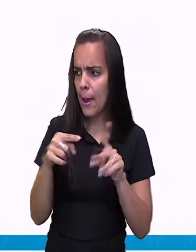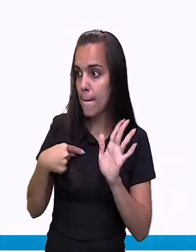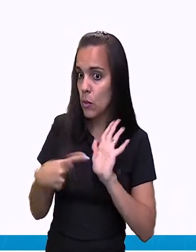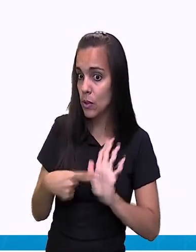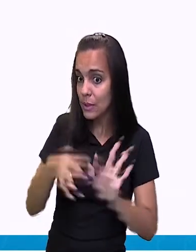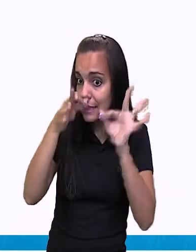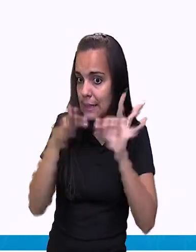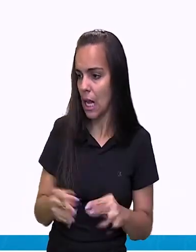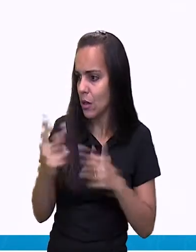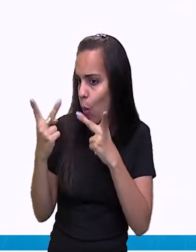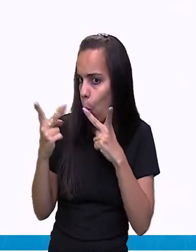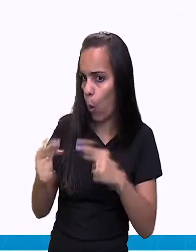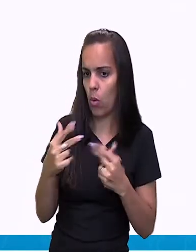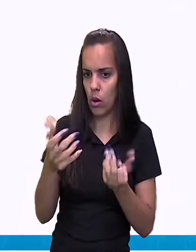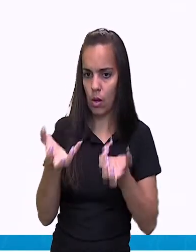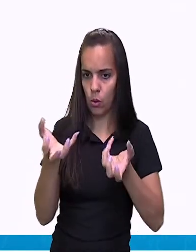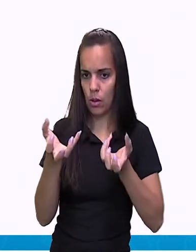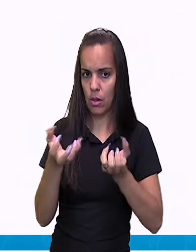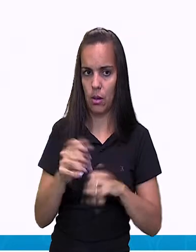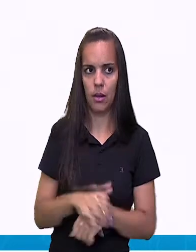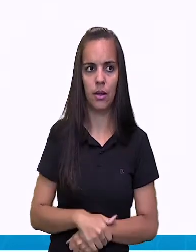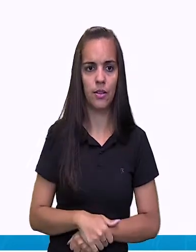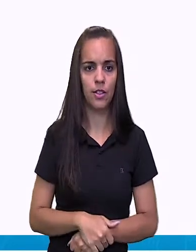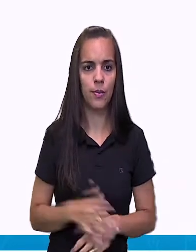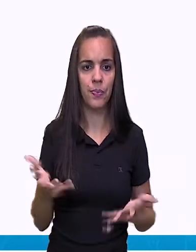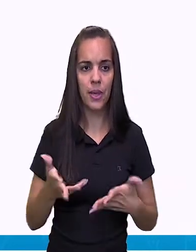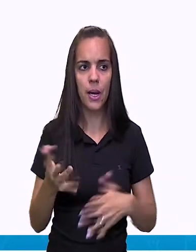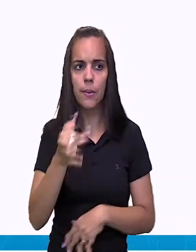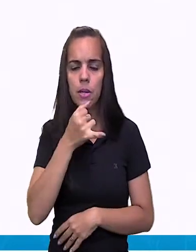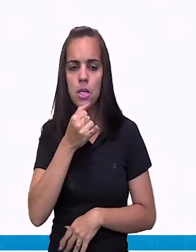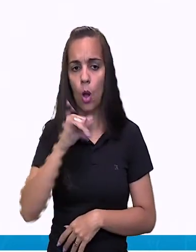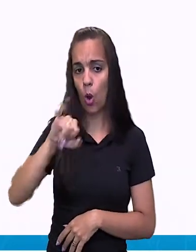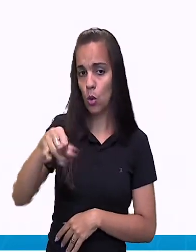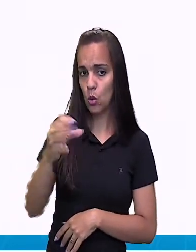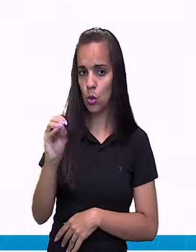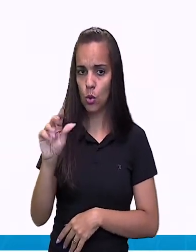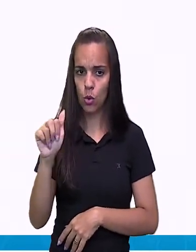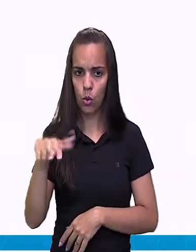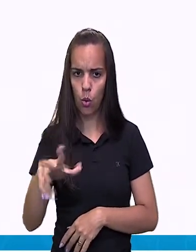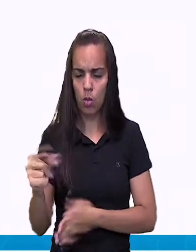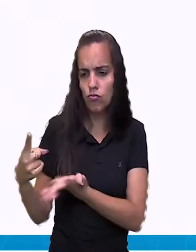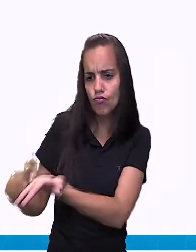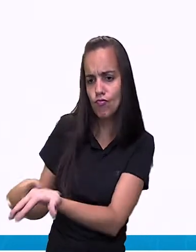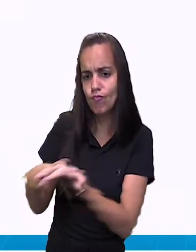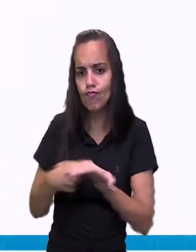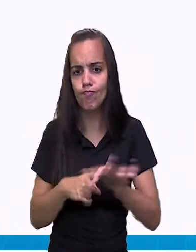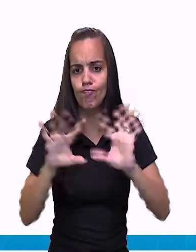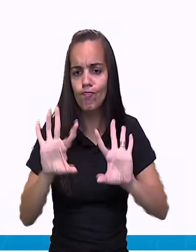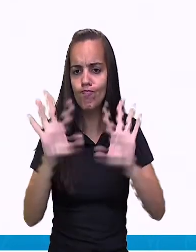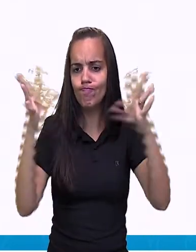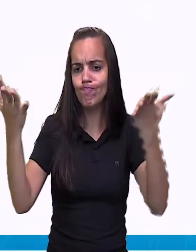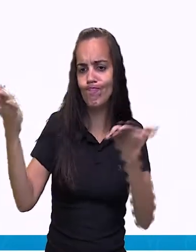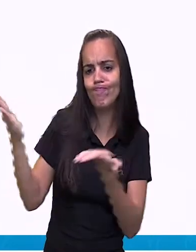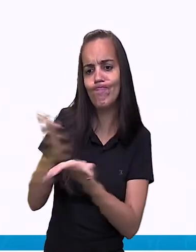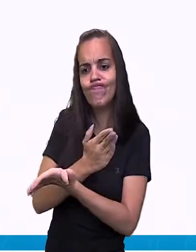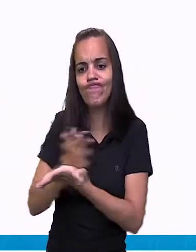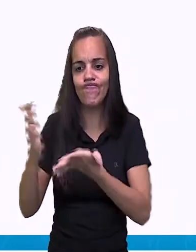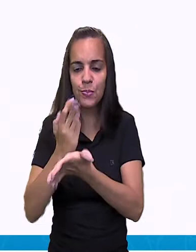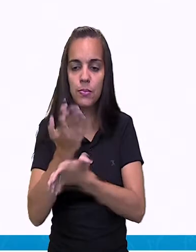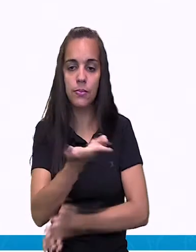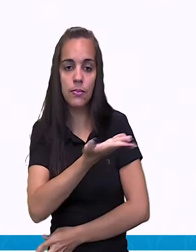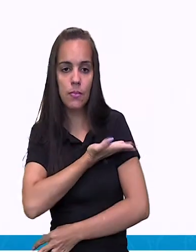Aqui está a bicicleta. Agora, Joana convidou para a festa uns